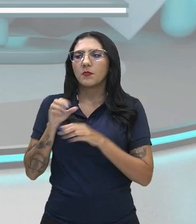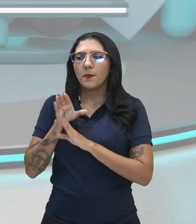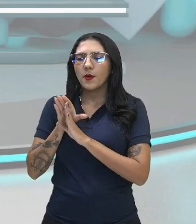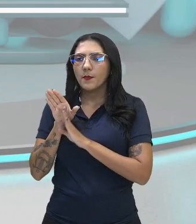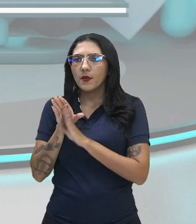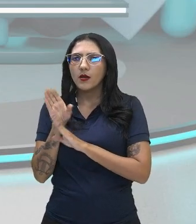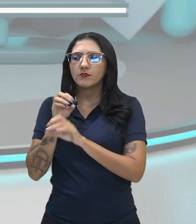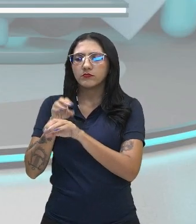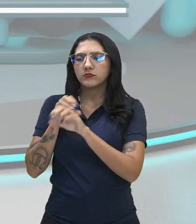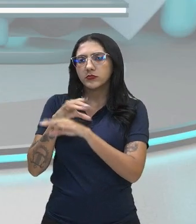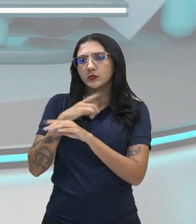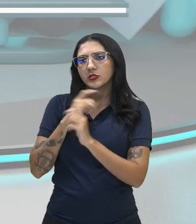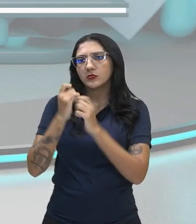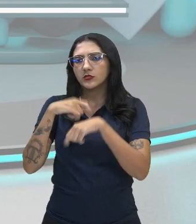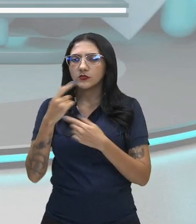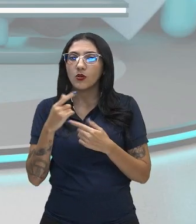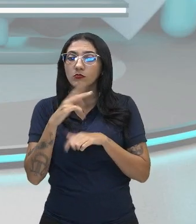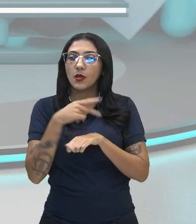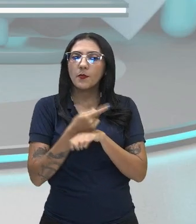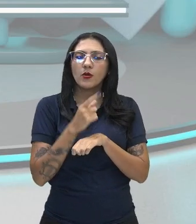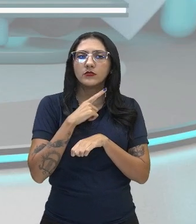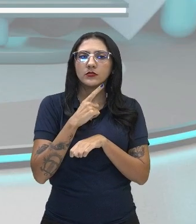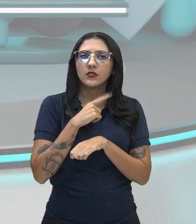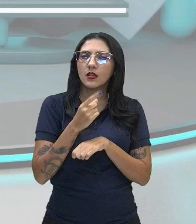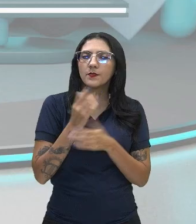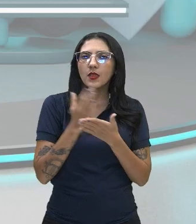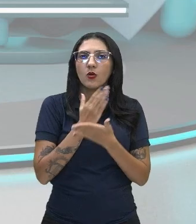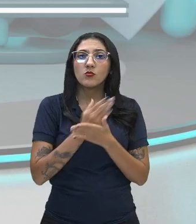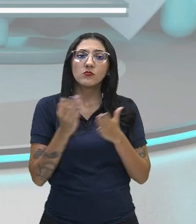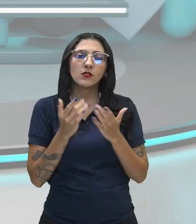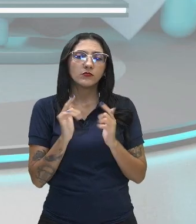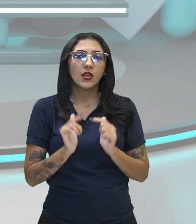que se realize determinadas